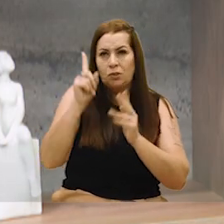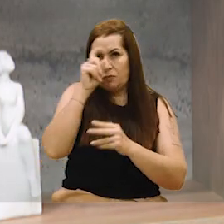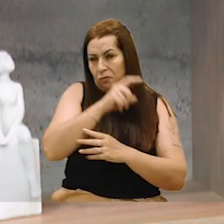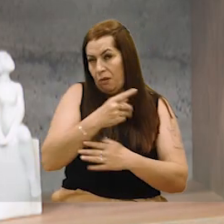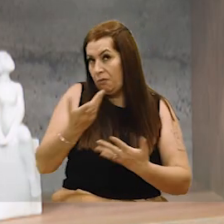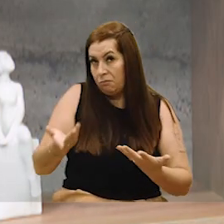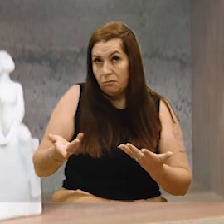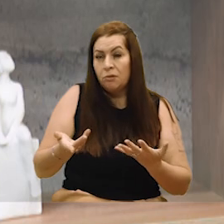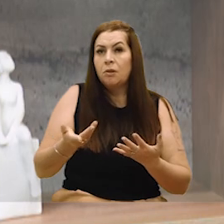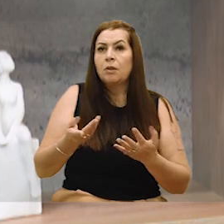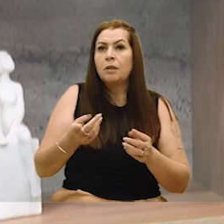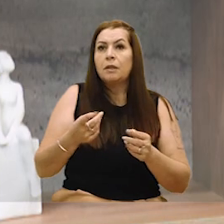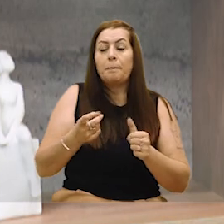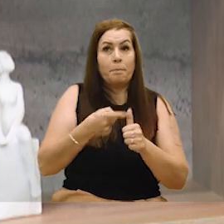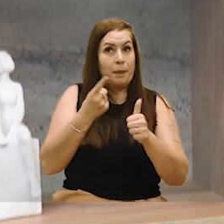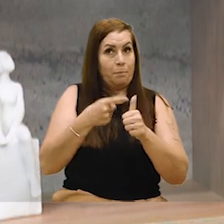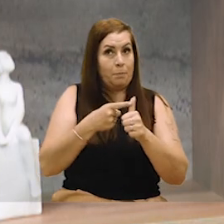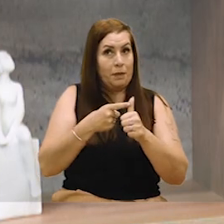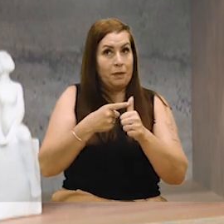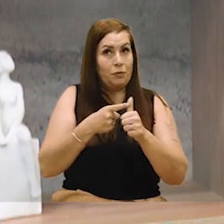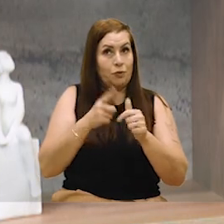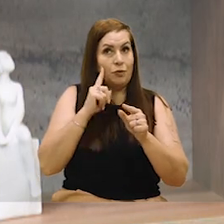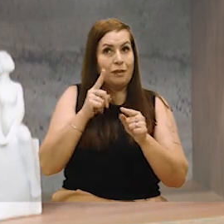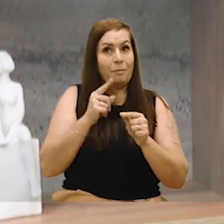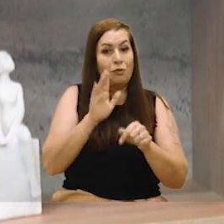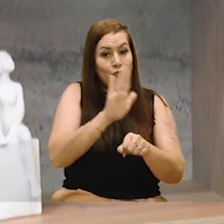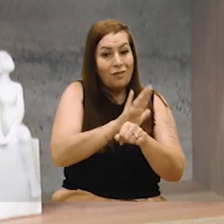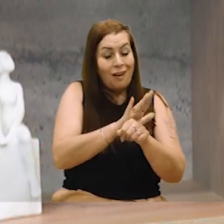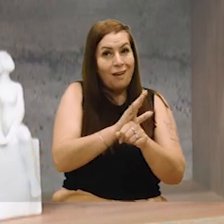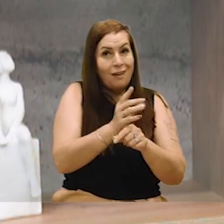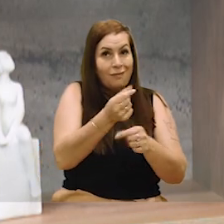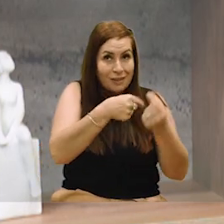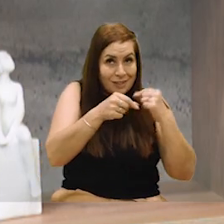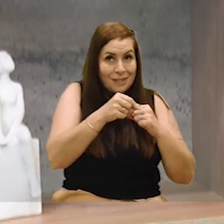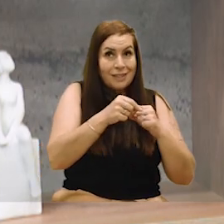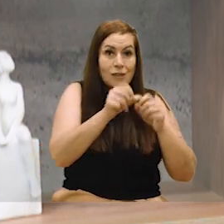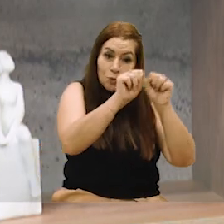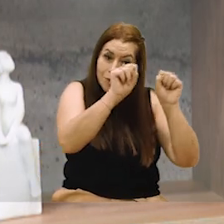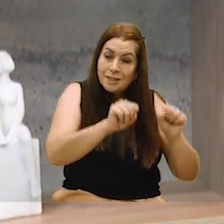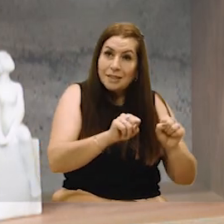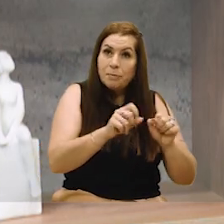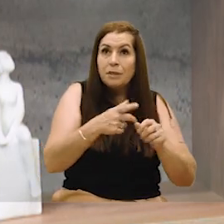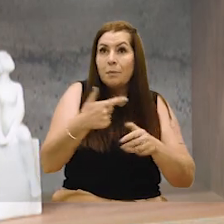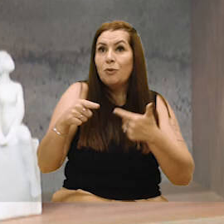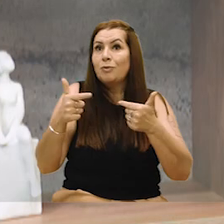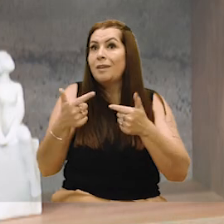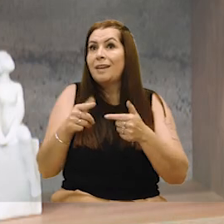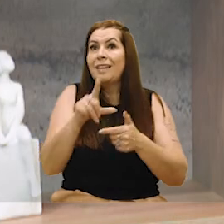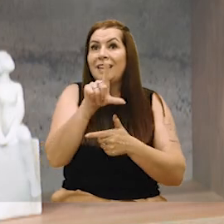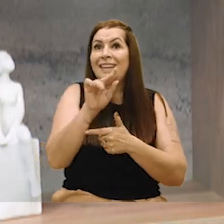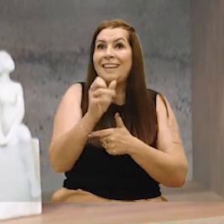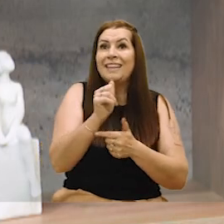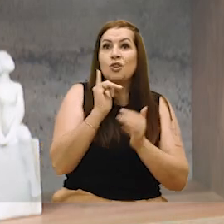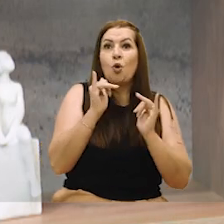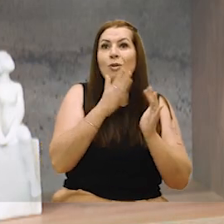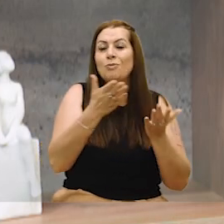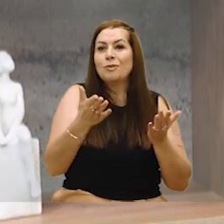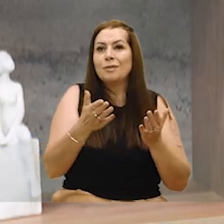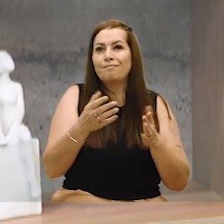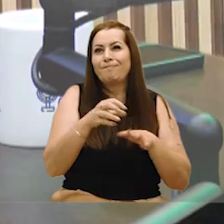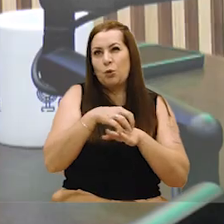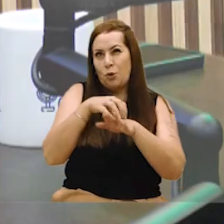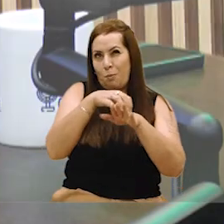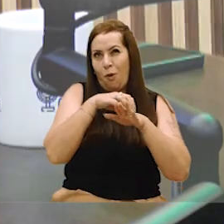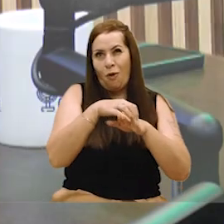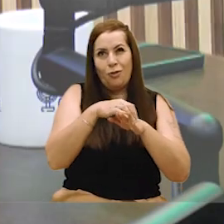essa dificuldade primeiro de sustentação financeira do sistema e depois de eficiência, porque não tem as linhas, né? O